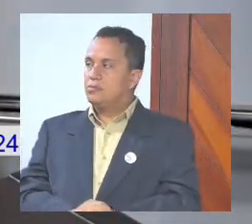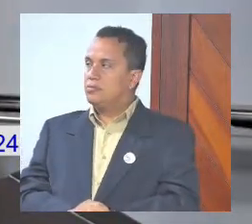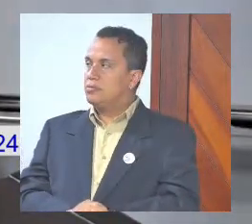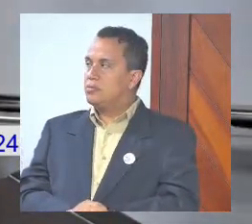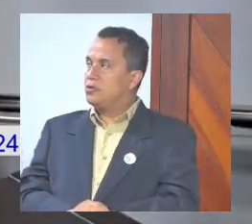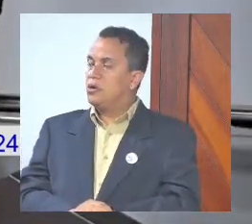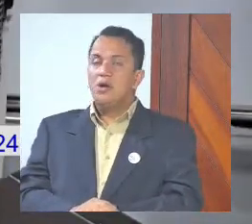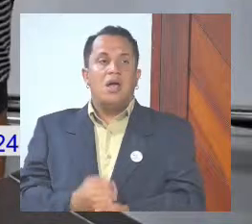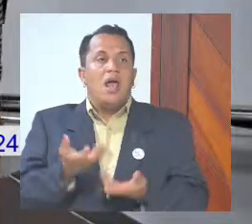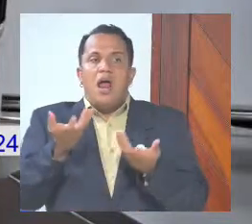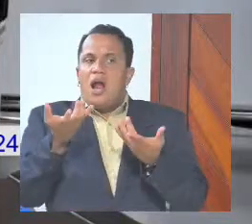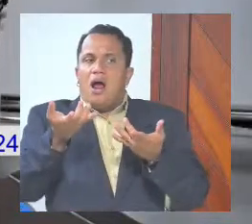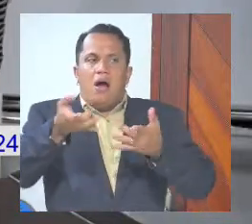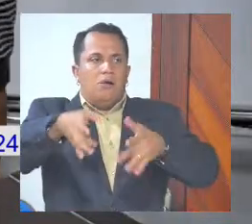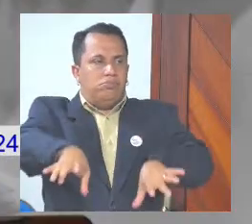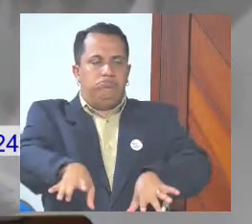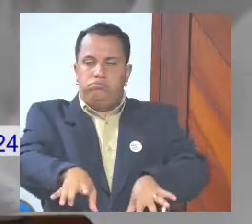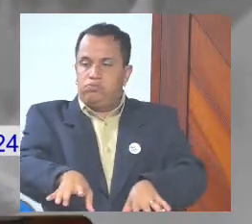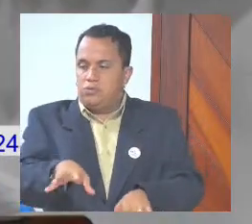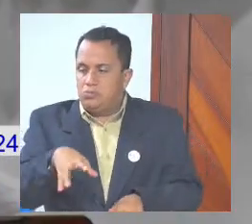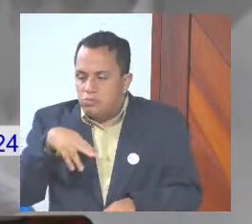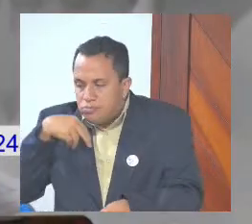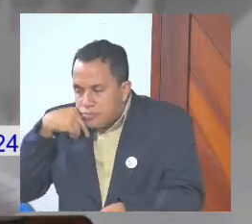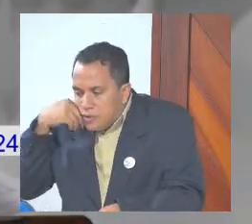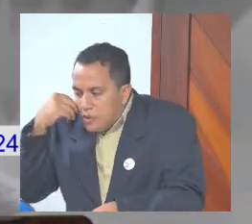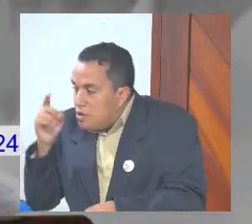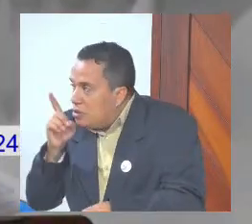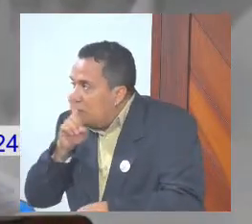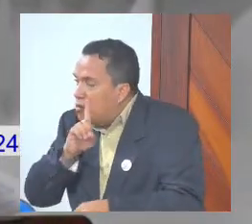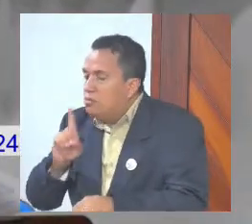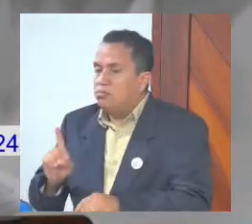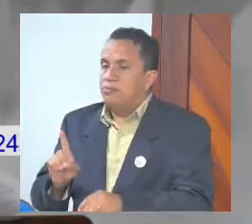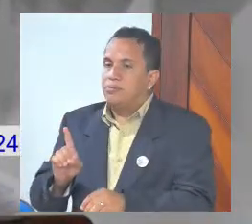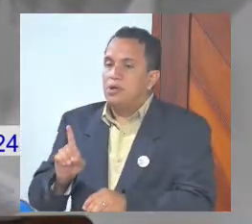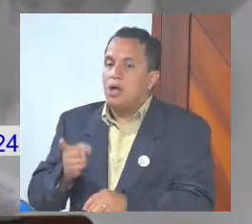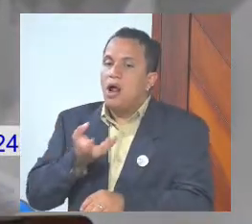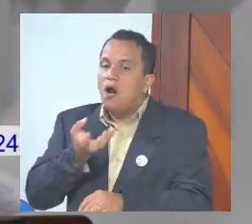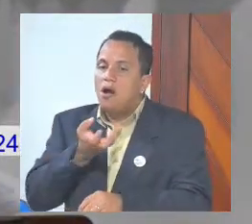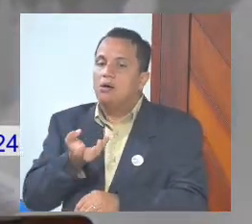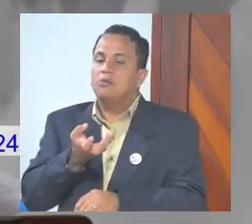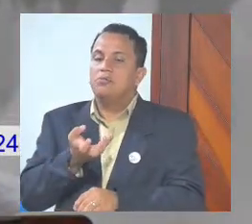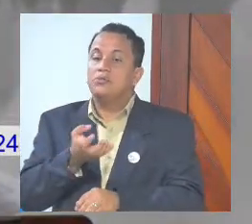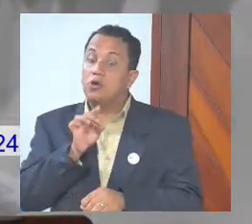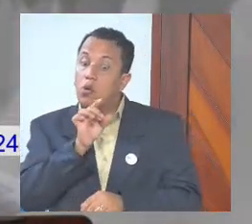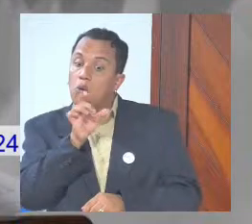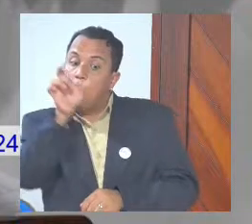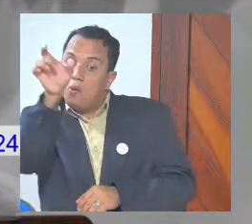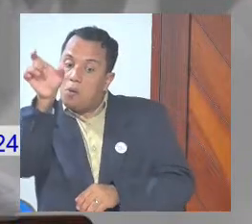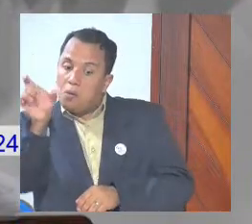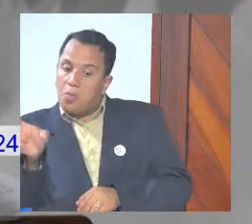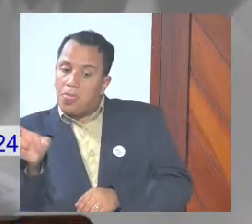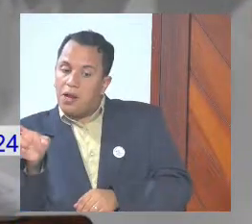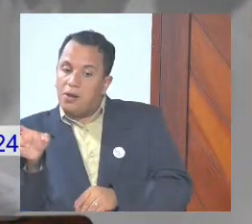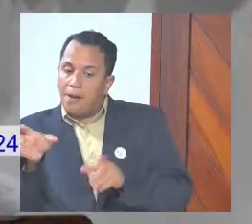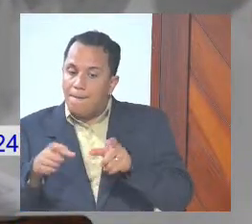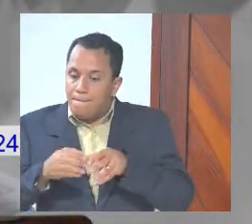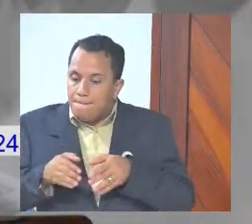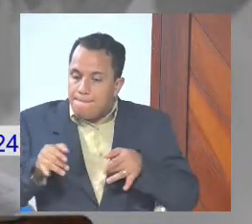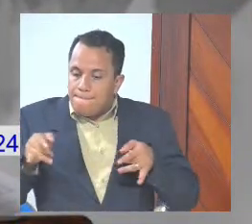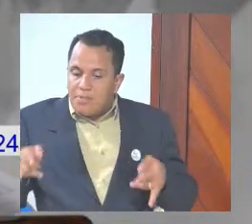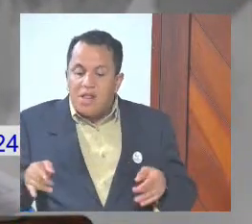Não queremos nos envergonhar dos senhores. Nós queremos que vós,